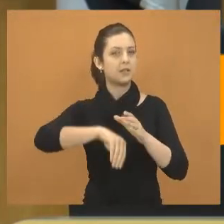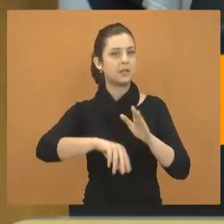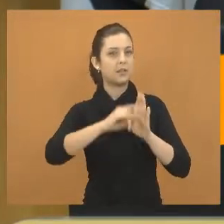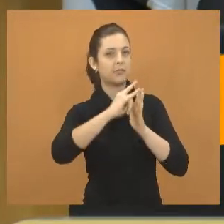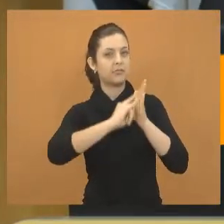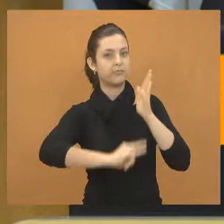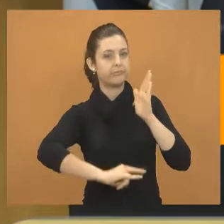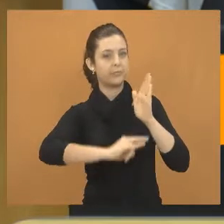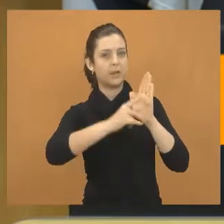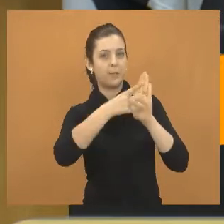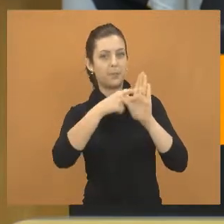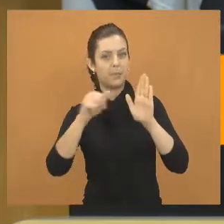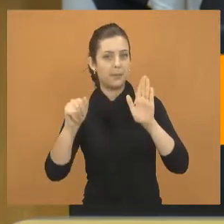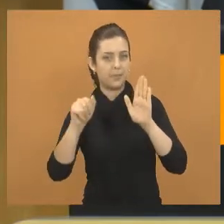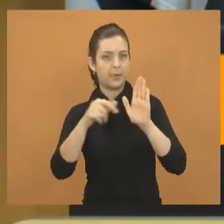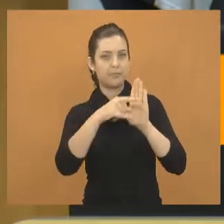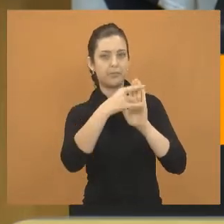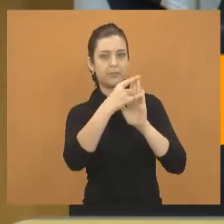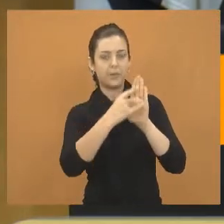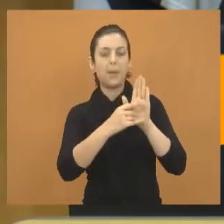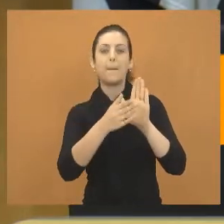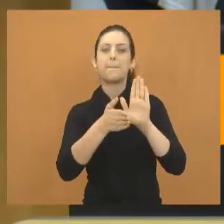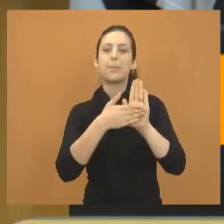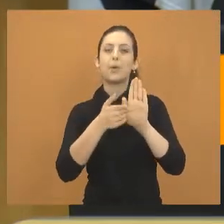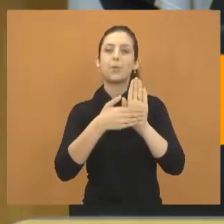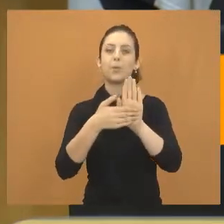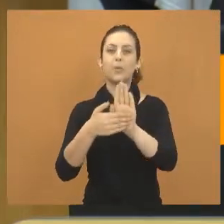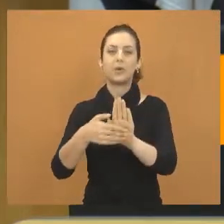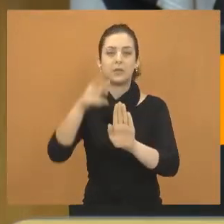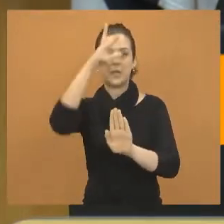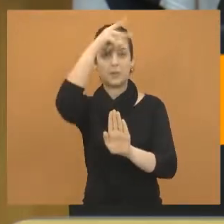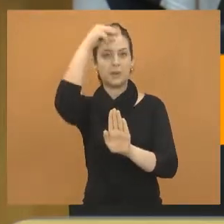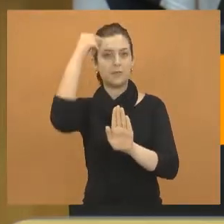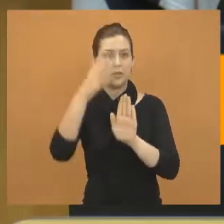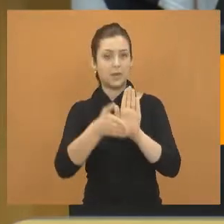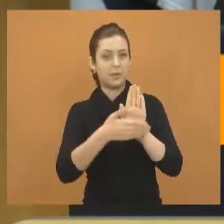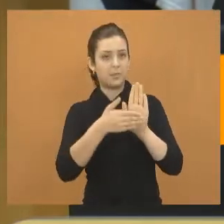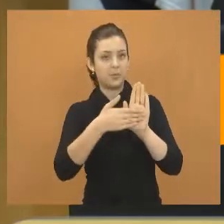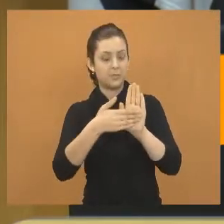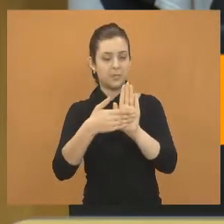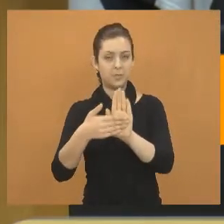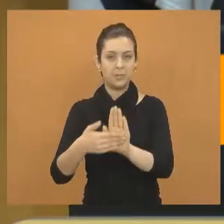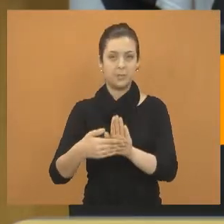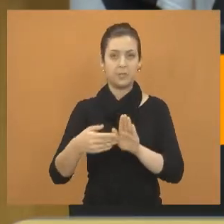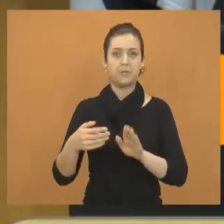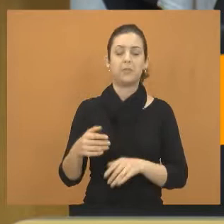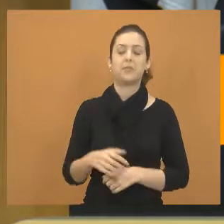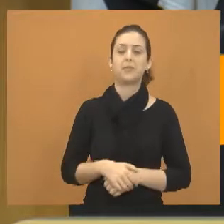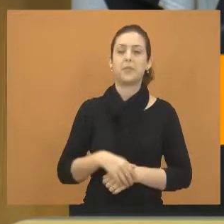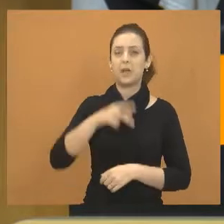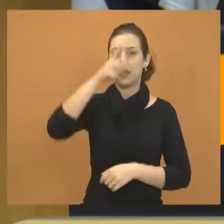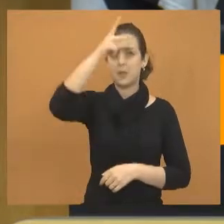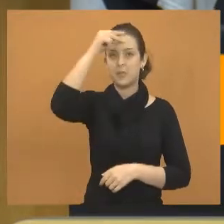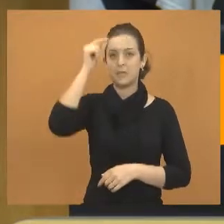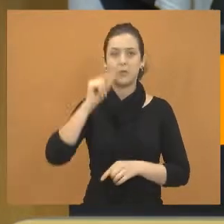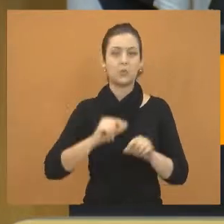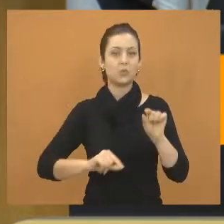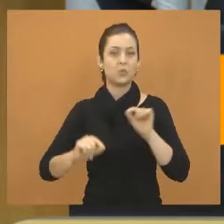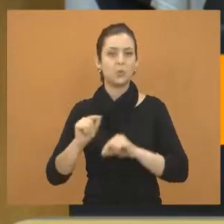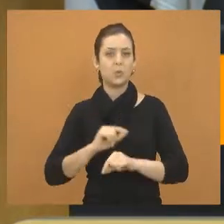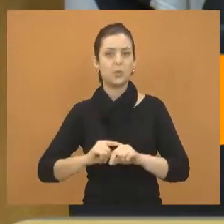plano plurianual, a proposta da prefeitura, a proposta do executivo é o quê?